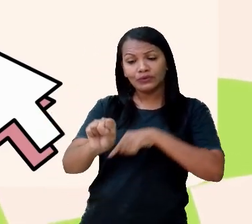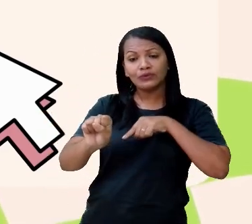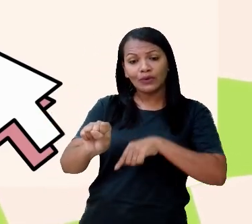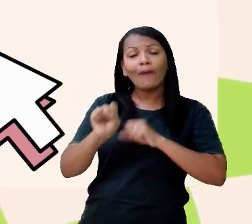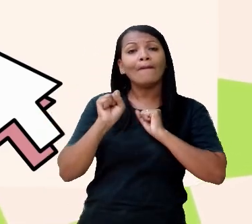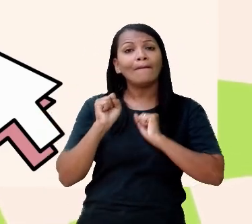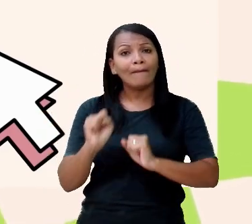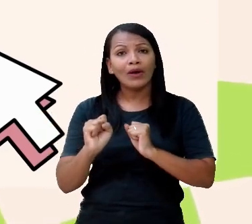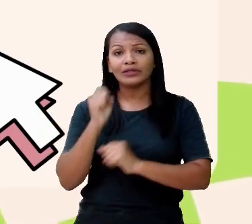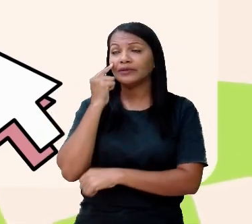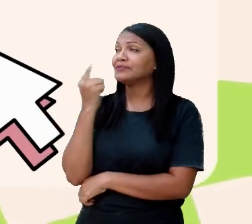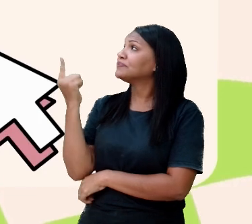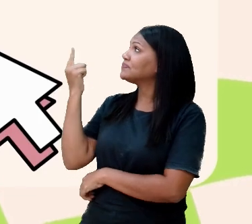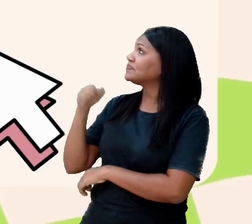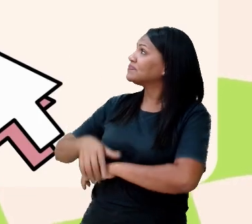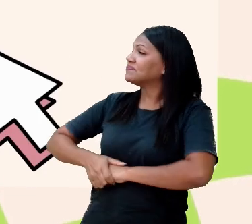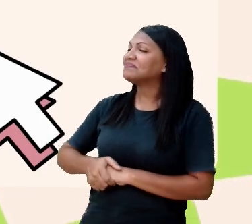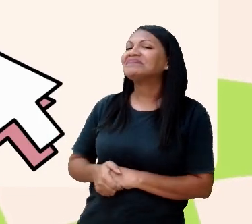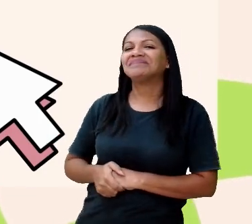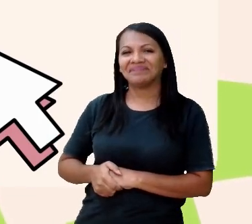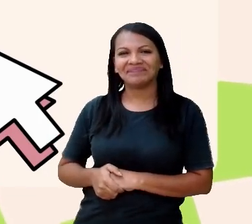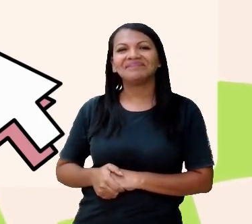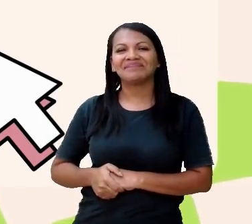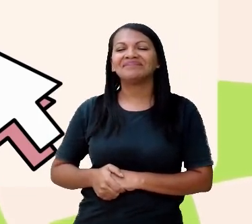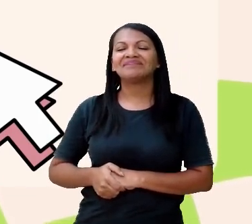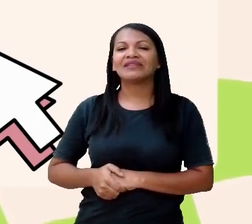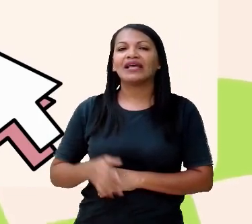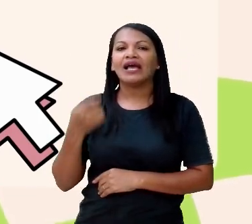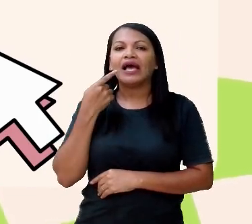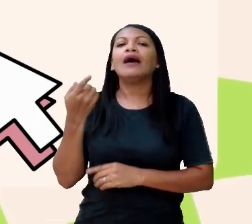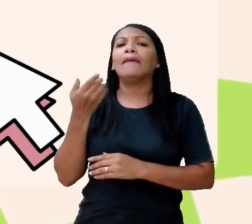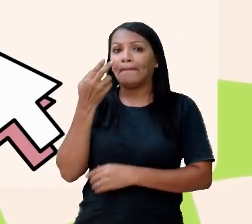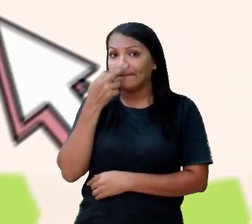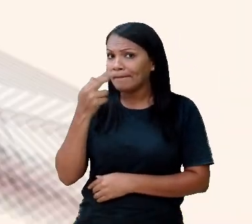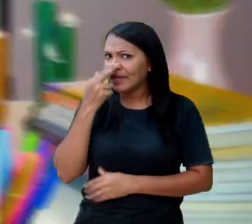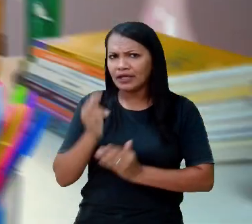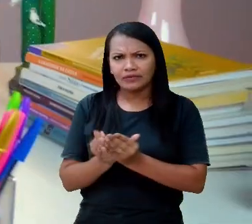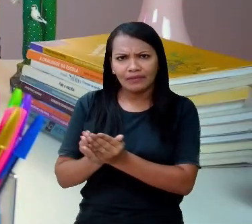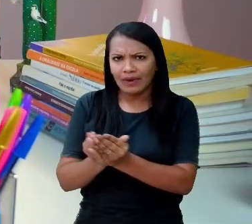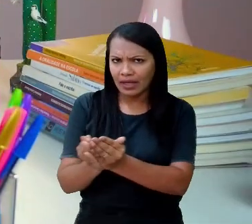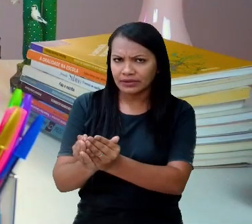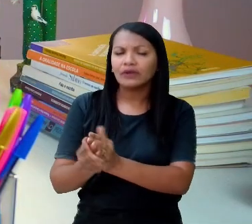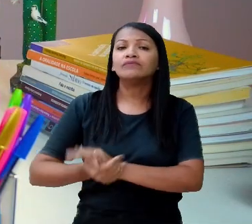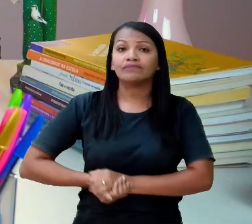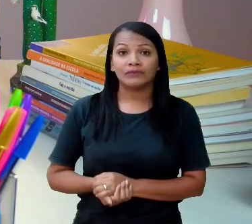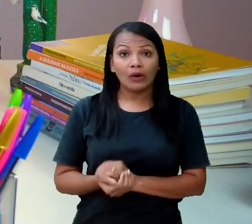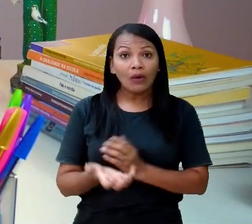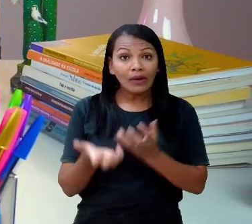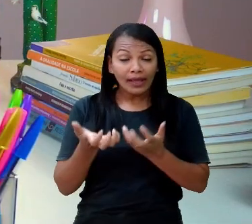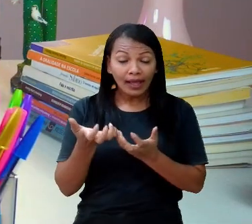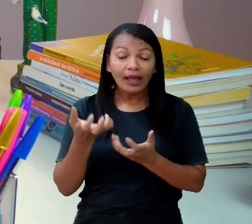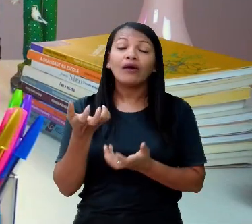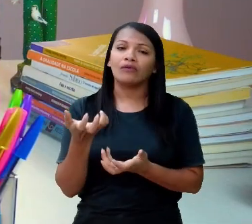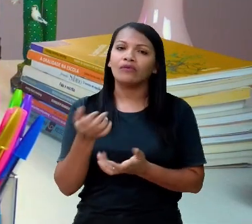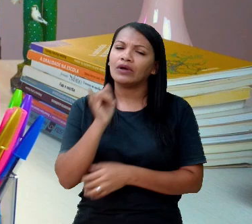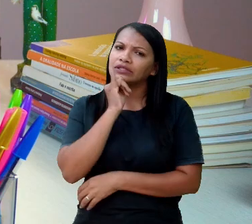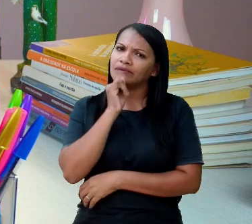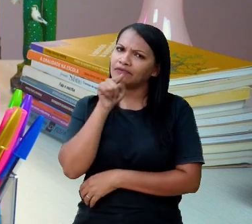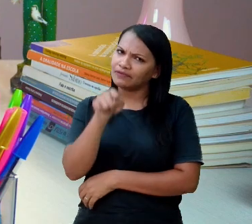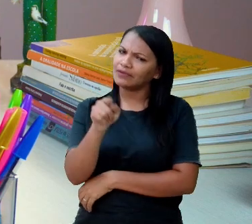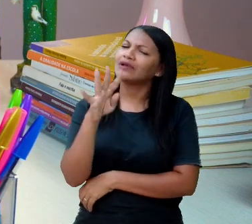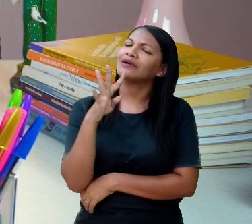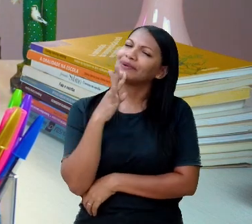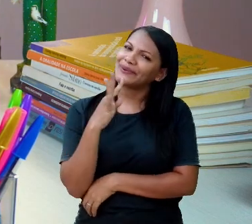podemos escutar a palavra bote para se referir à mesma embarcação. Ou então, quer ver um exemplo que você